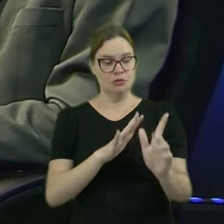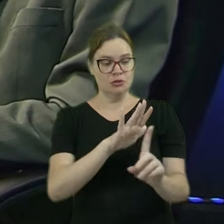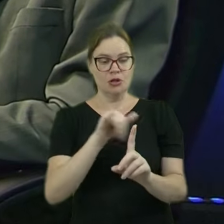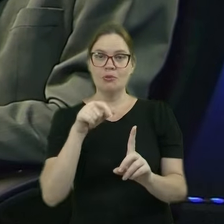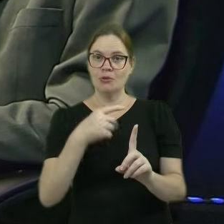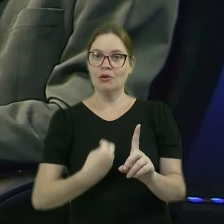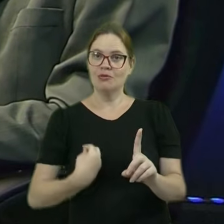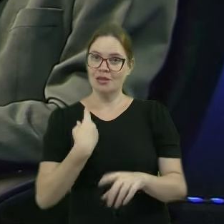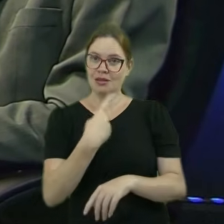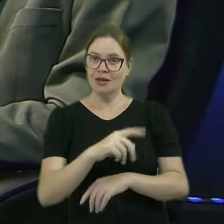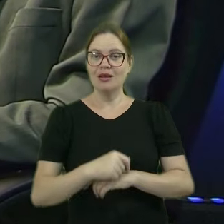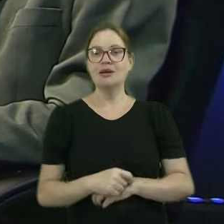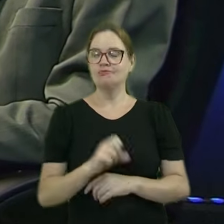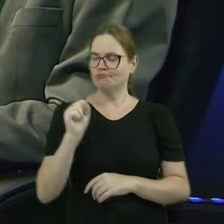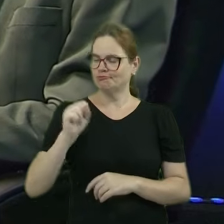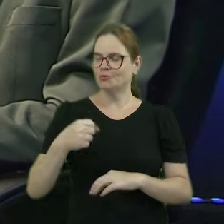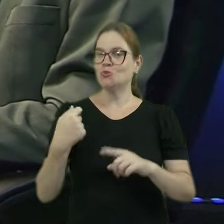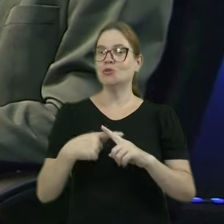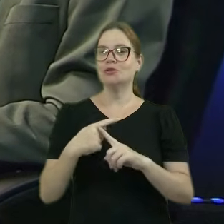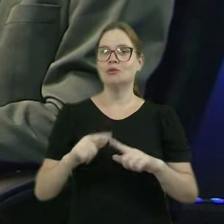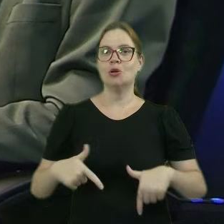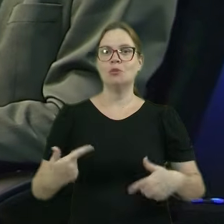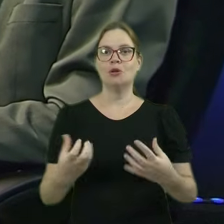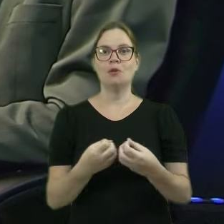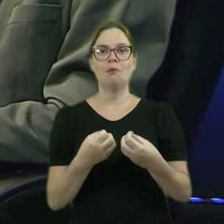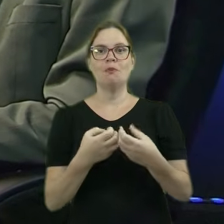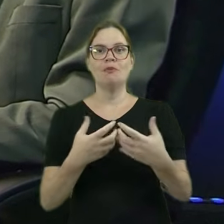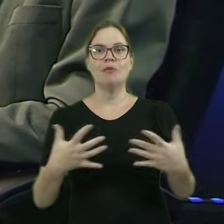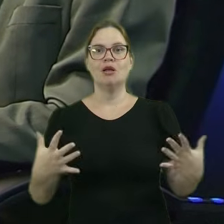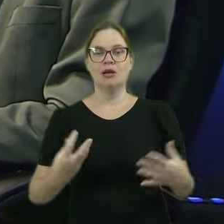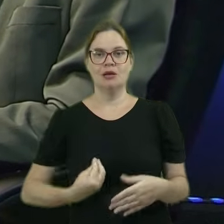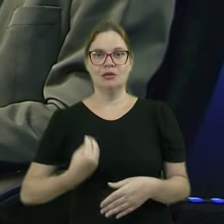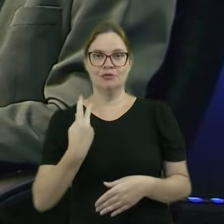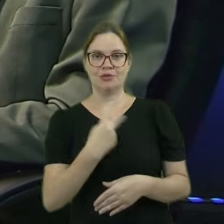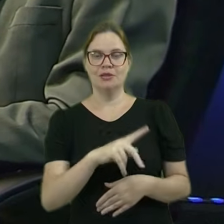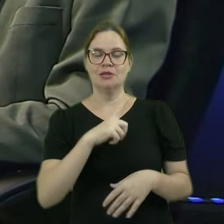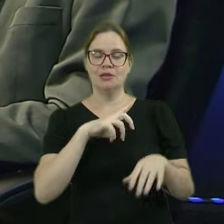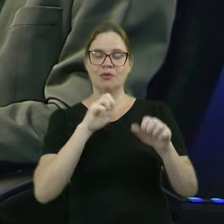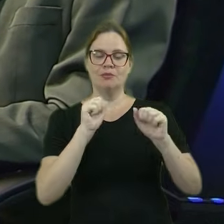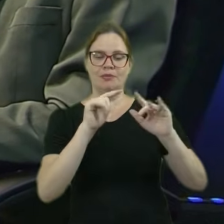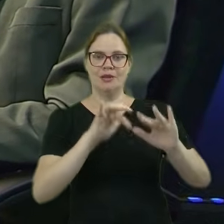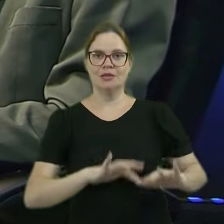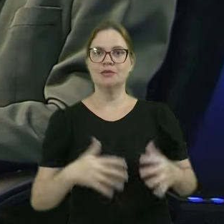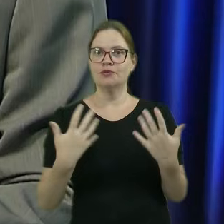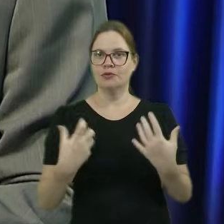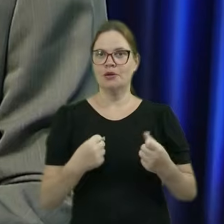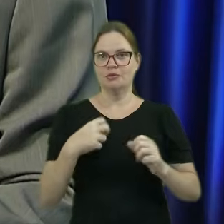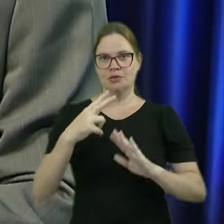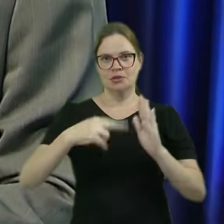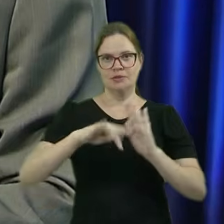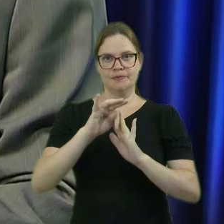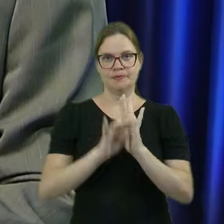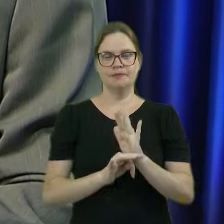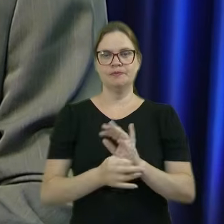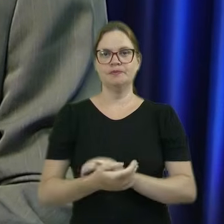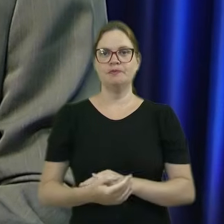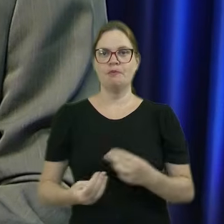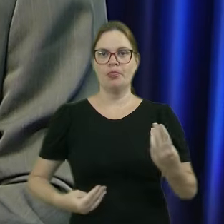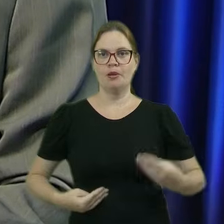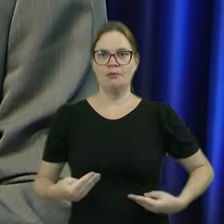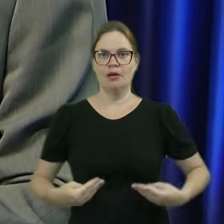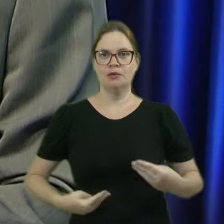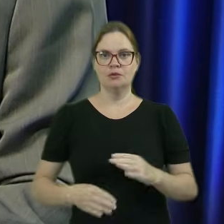um milagre e ela foi abençoada pelo Senhor. Vamos ler o texto que está em Marcos